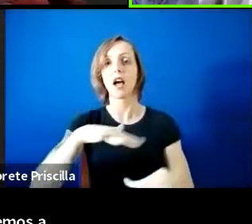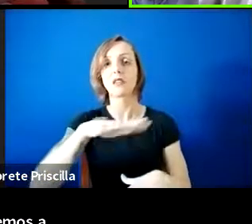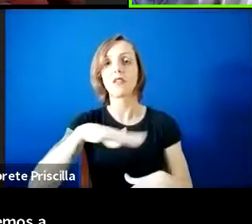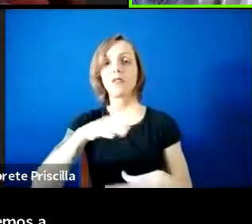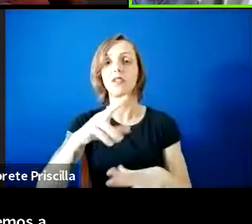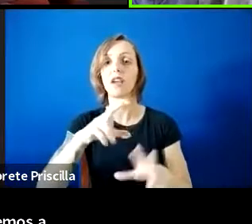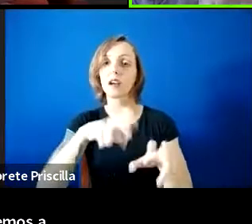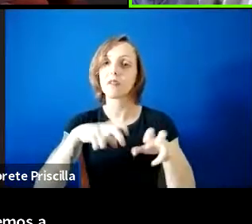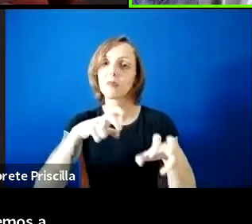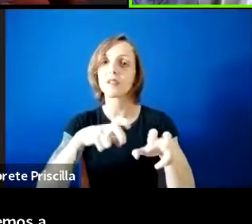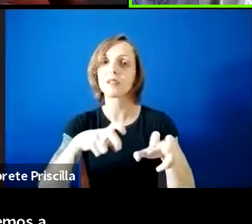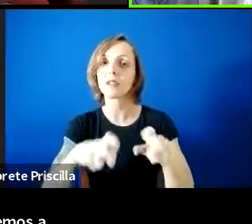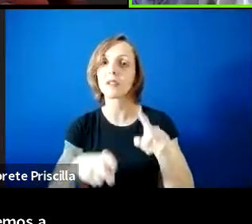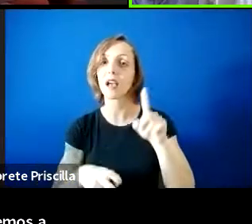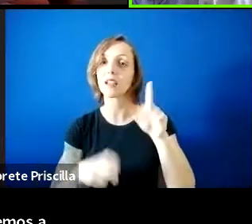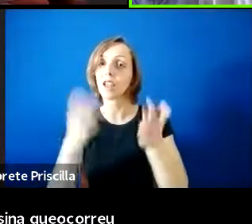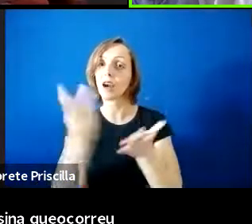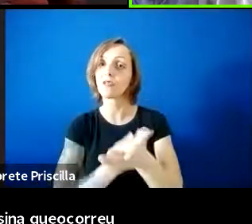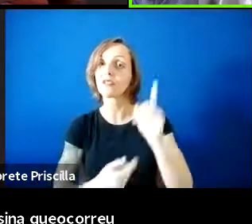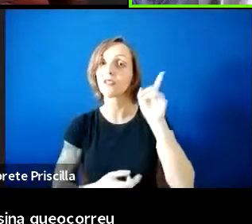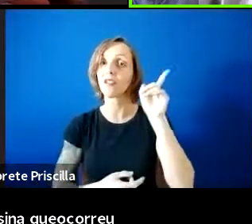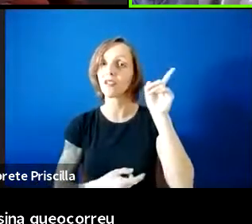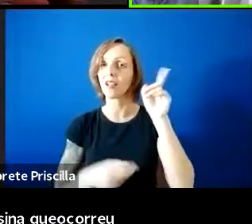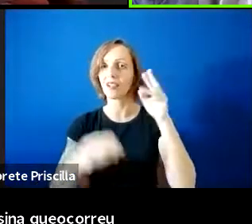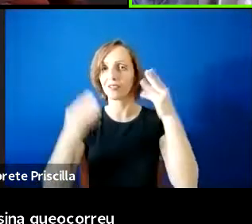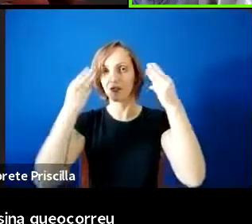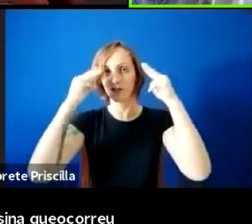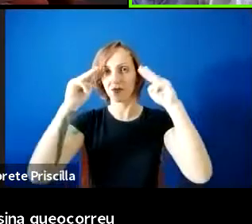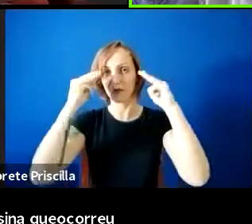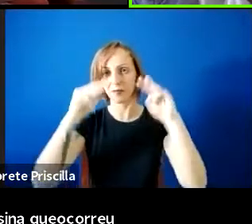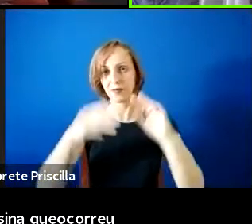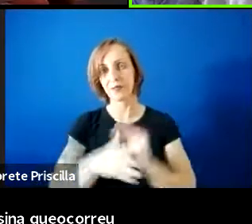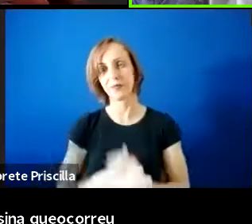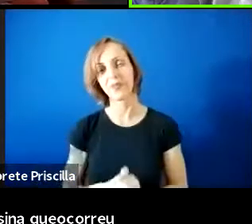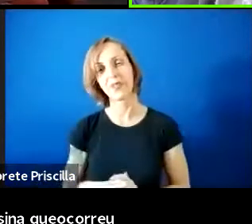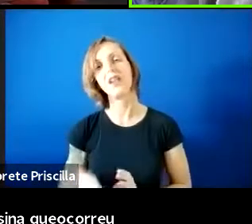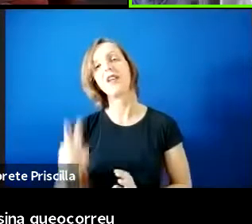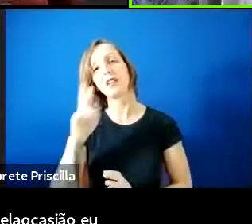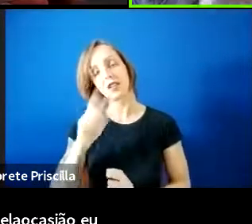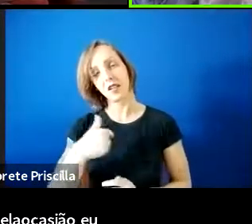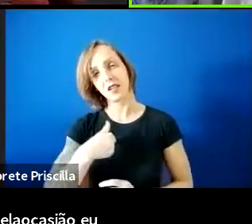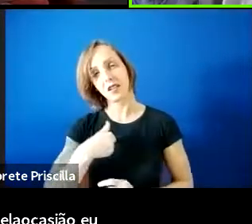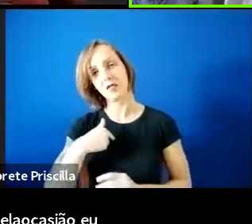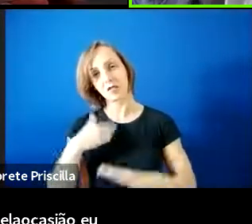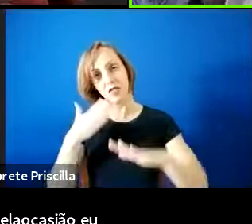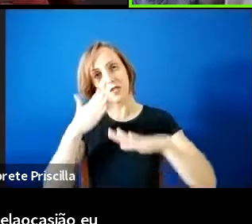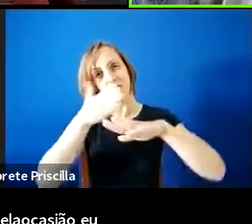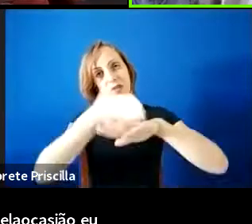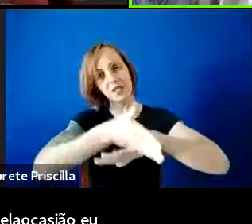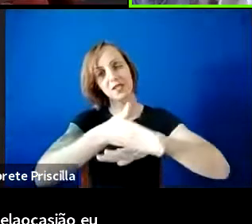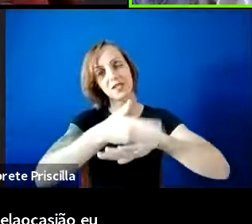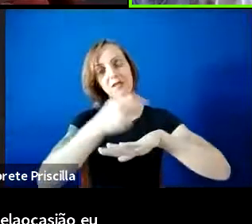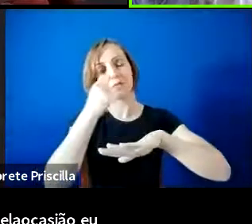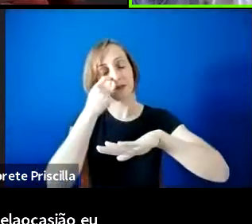Naquela ocasião, eu estava participando e representei, então,